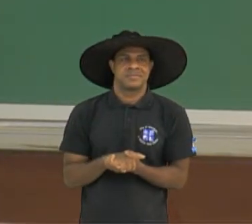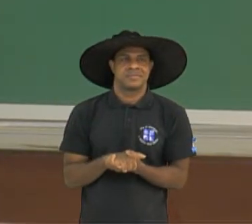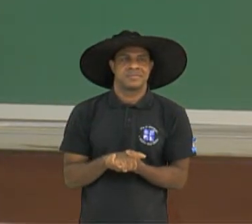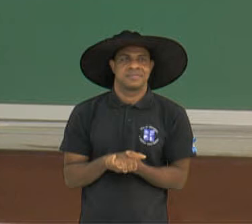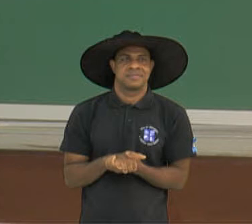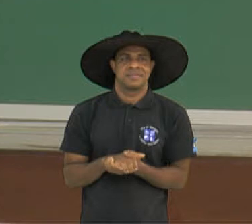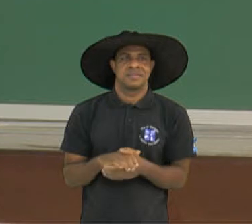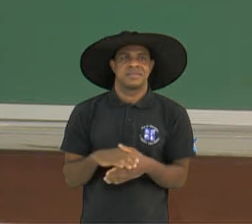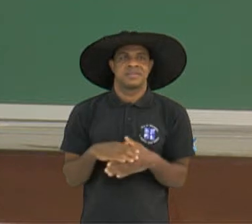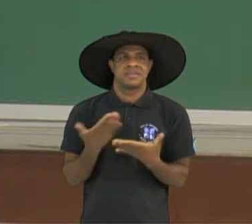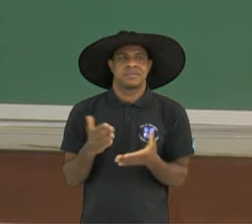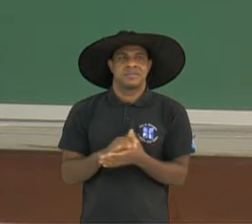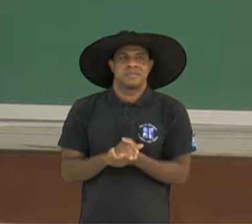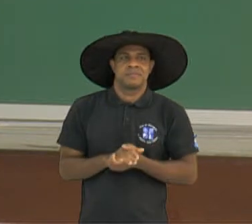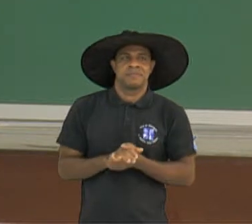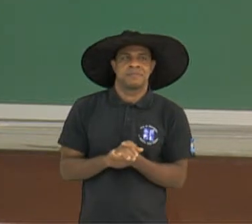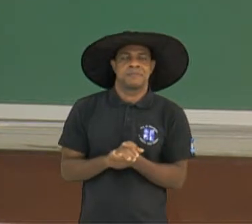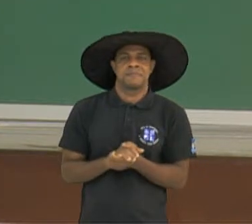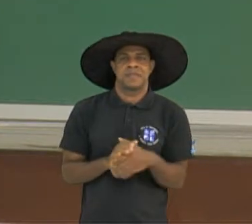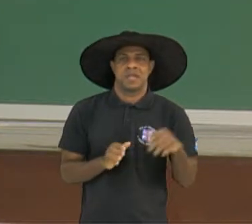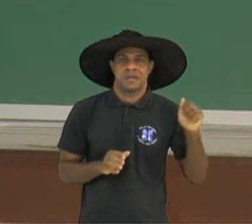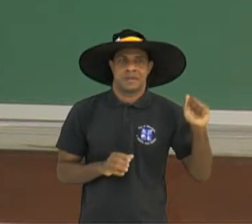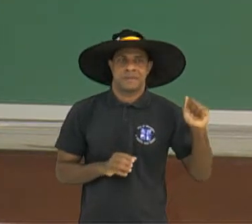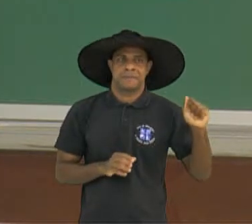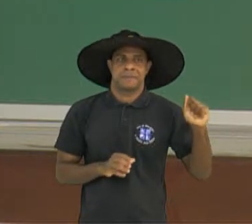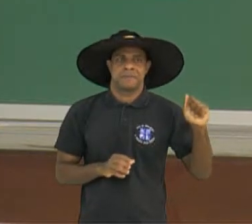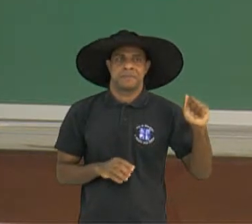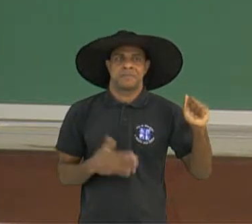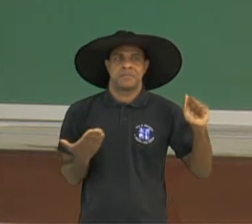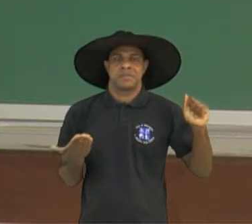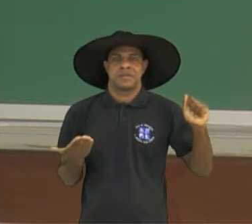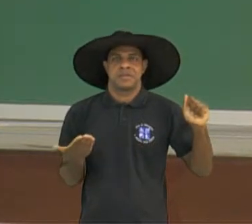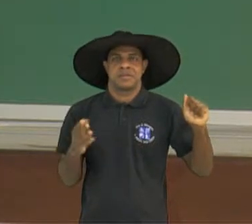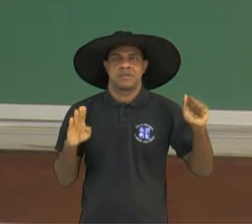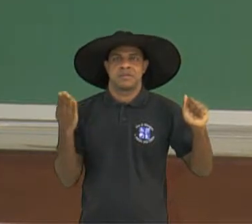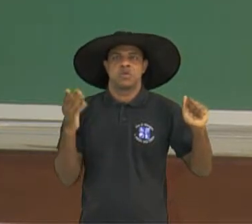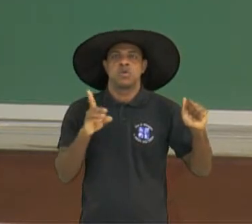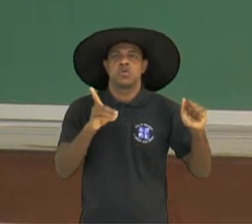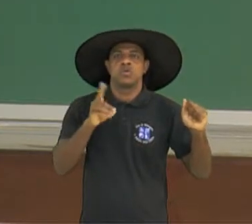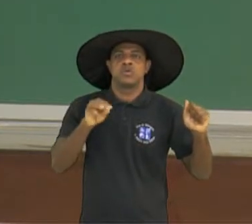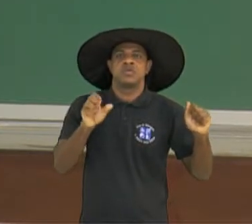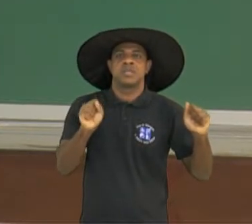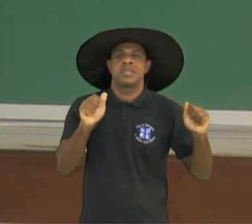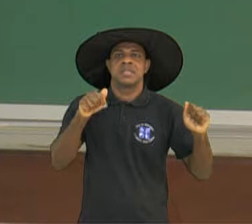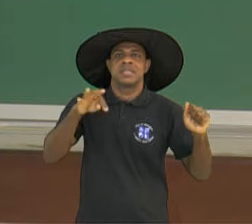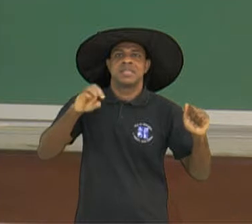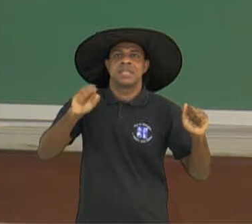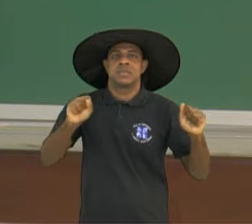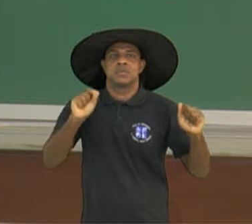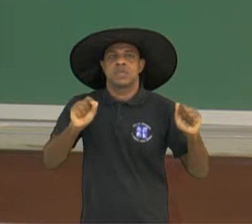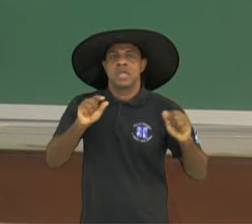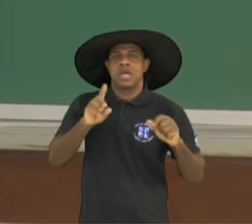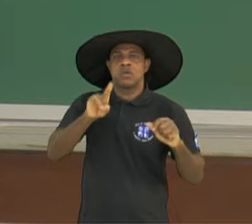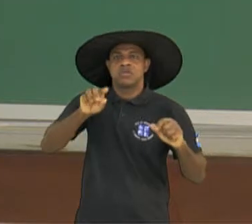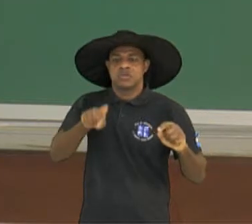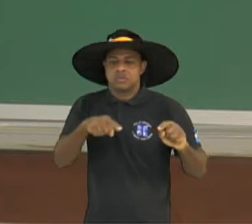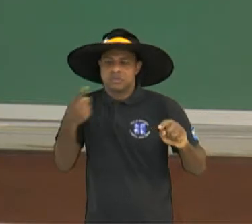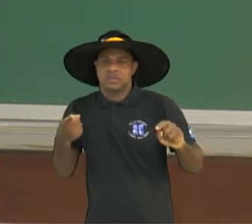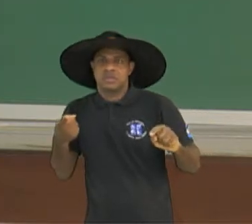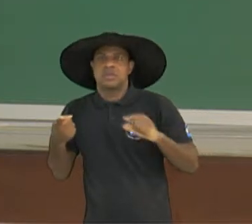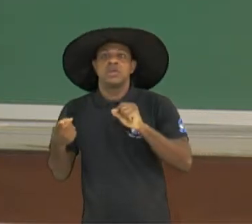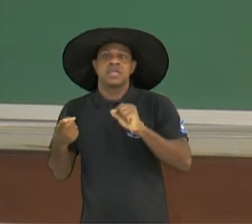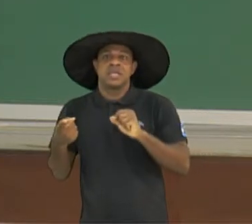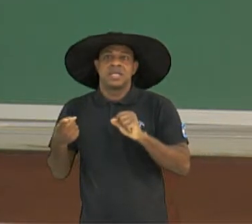to Samhain. It's false. Né? Por quê? Porque o Dia de Todos os Santos é um dia após a celebração